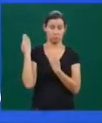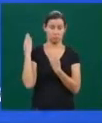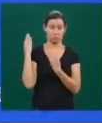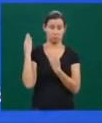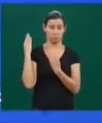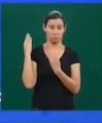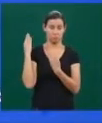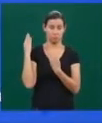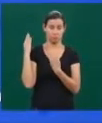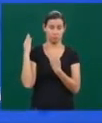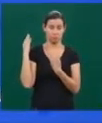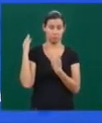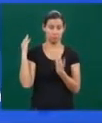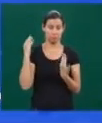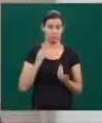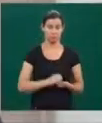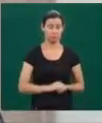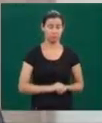consultoria@fundacaocdl.org.br.